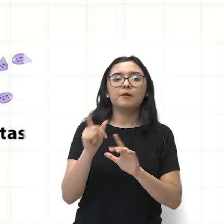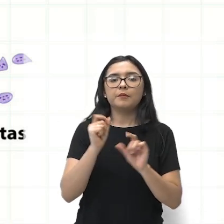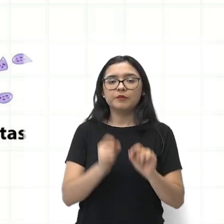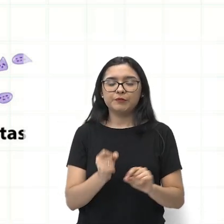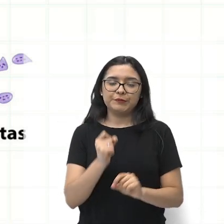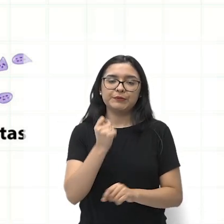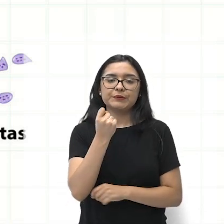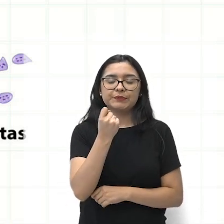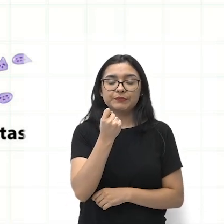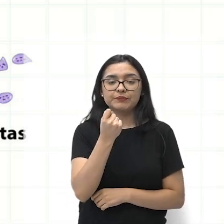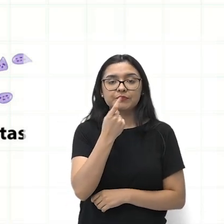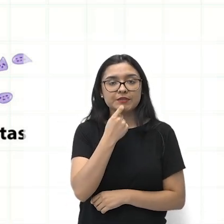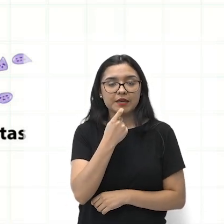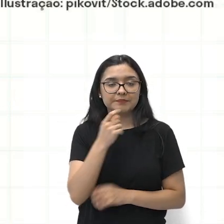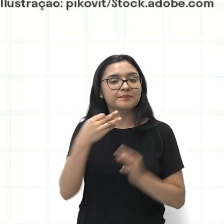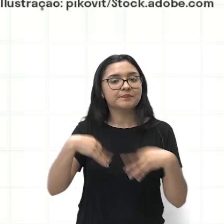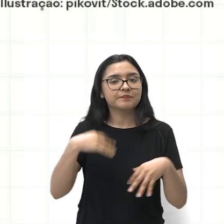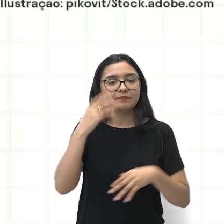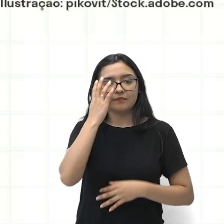sangue, certo?